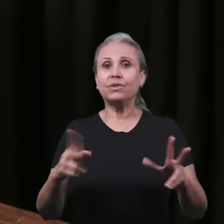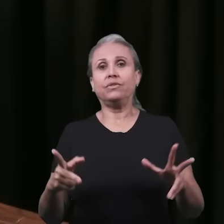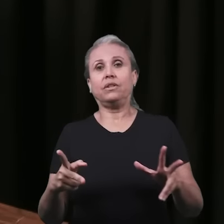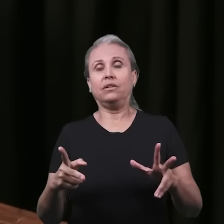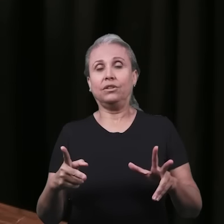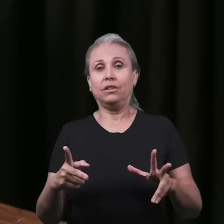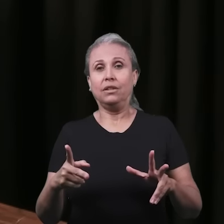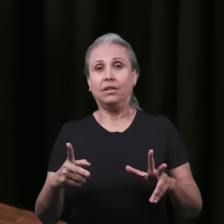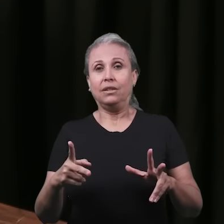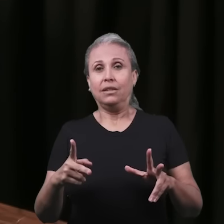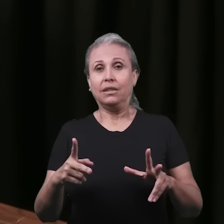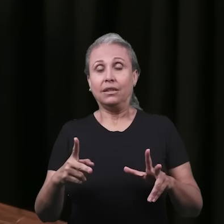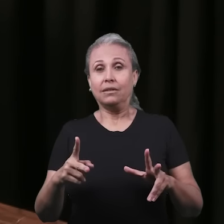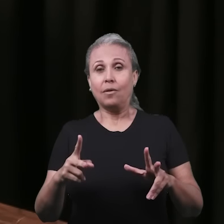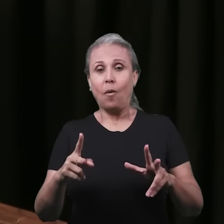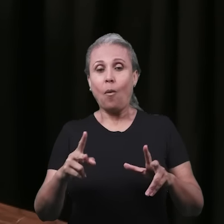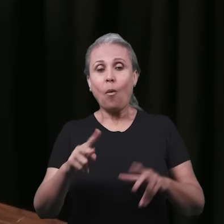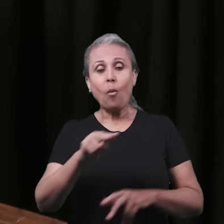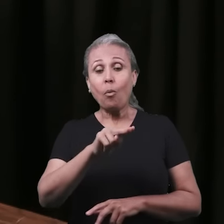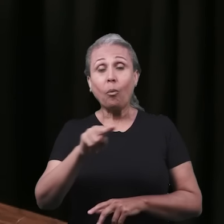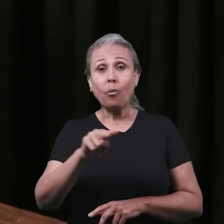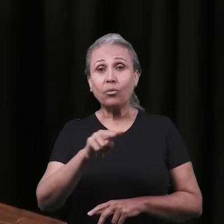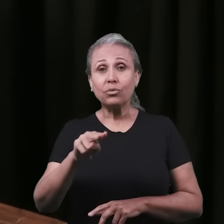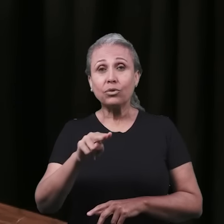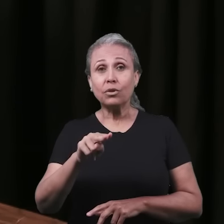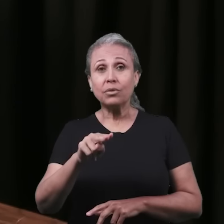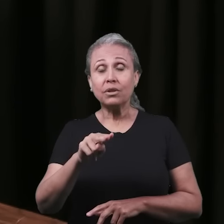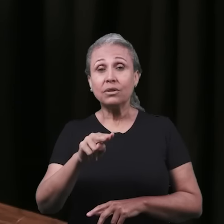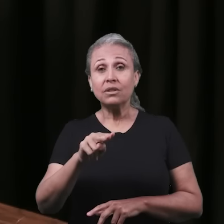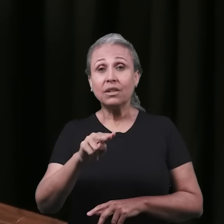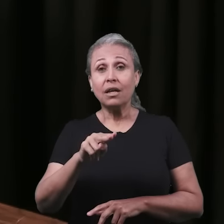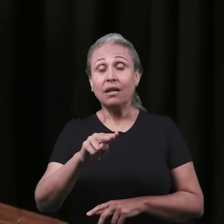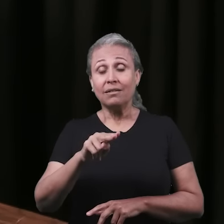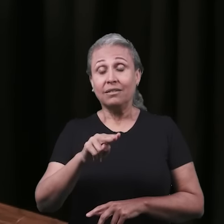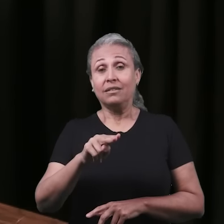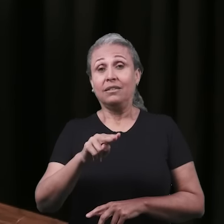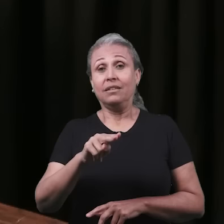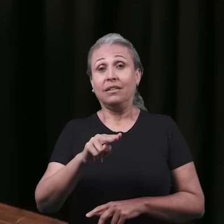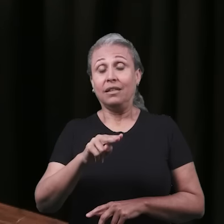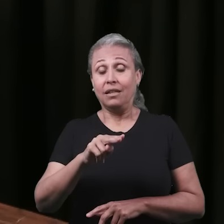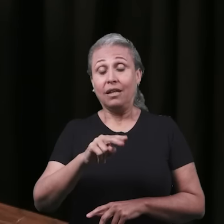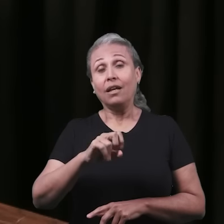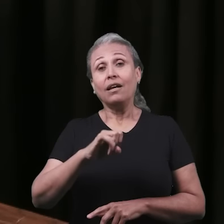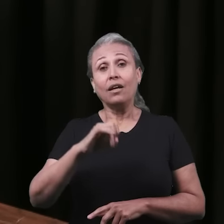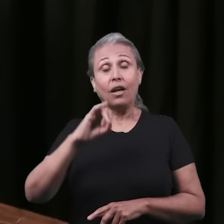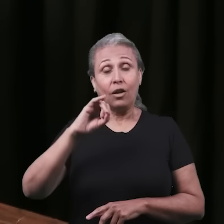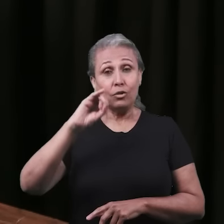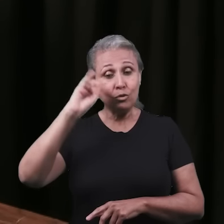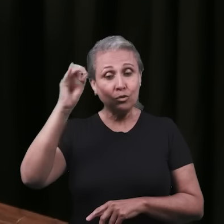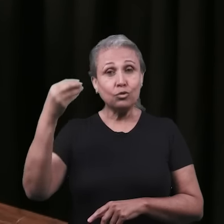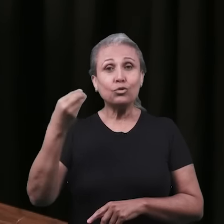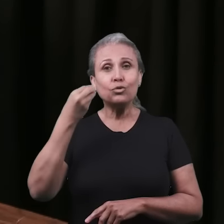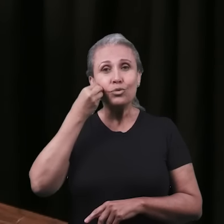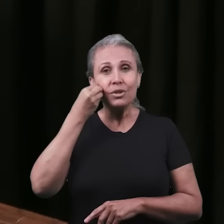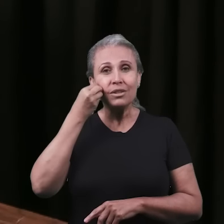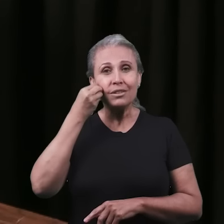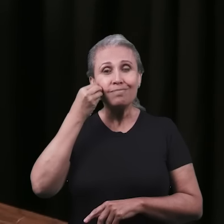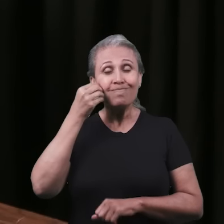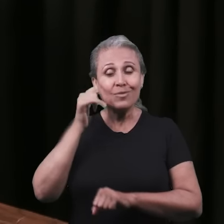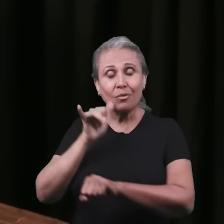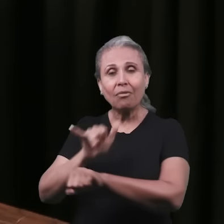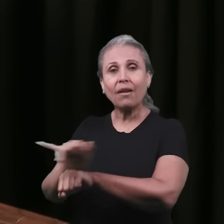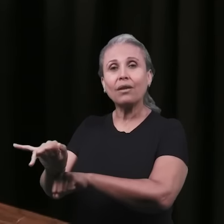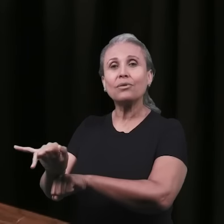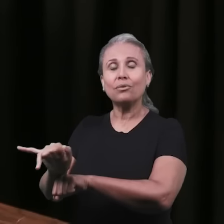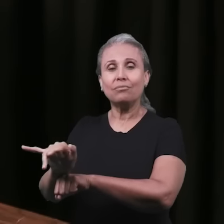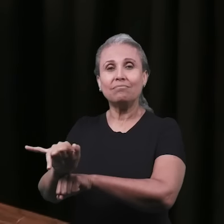ela menciona no verso 16, como lido pelo Senhor: Judas Iscariotes, que foi o traidor. Então traz